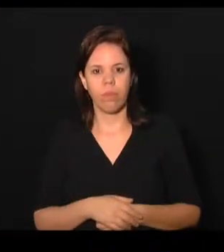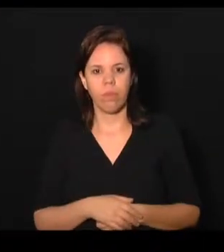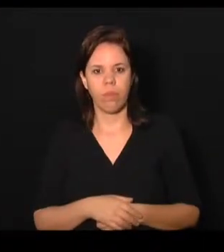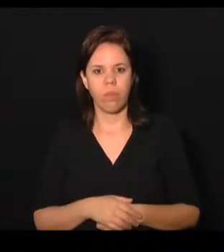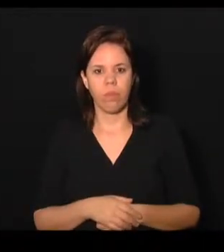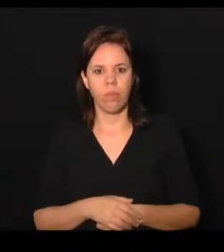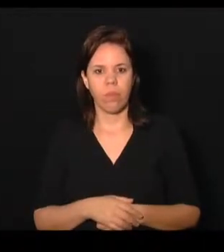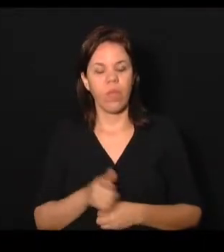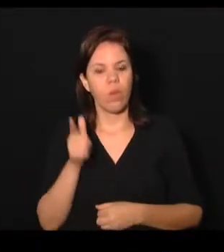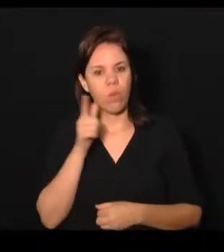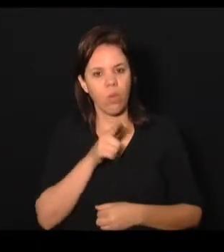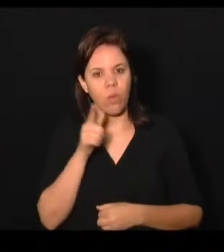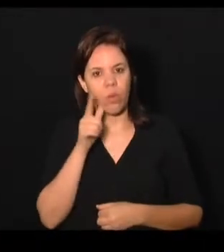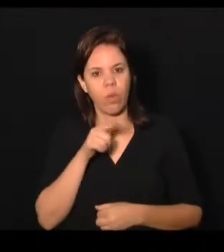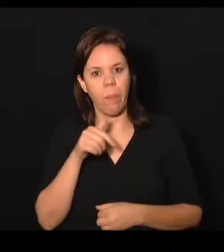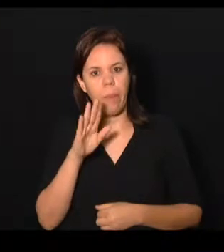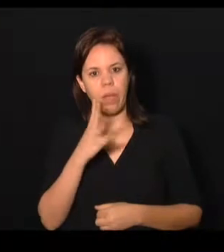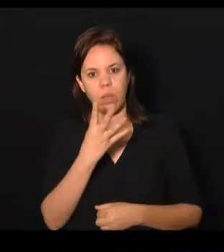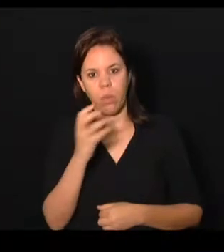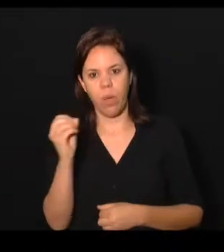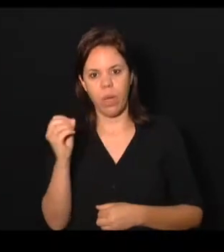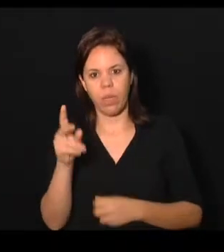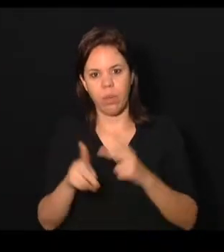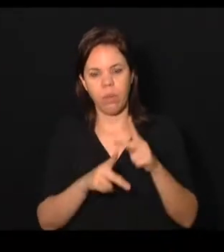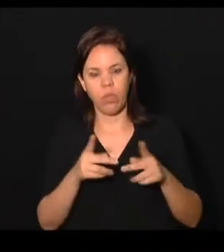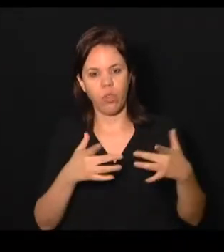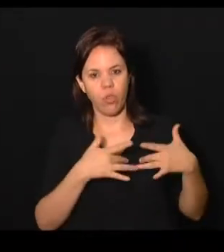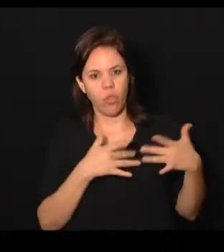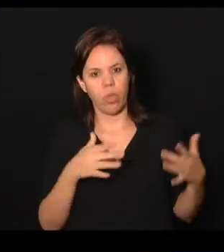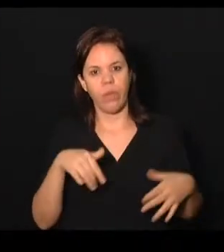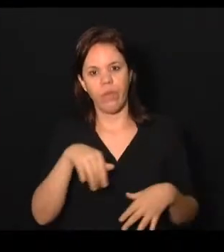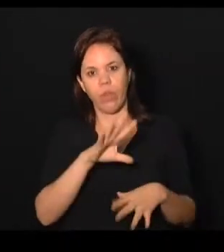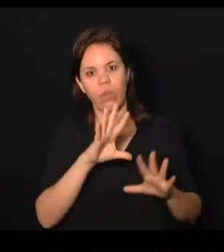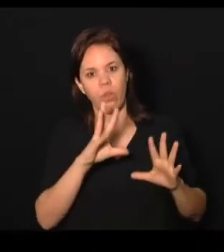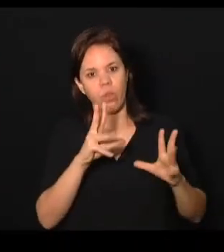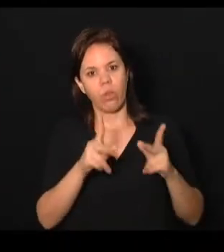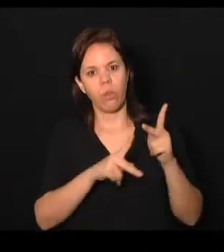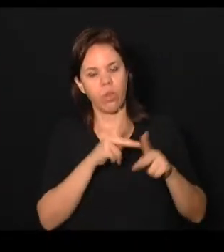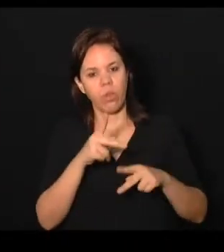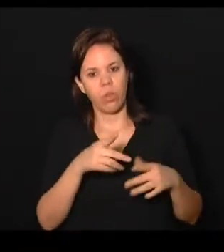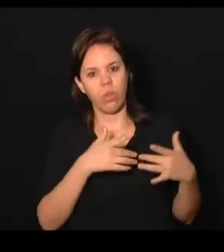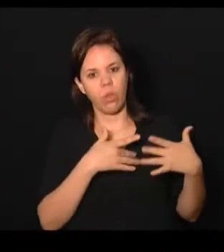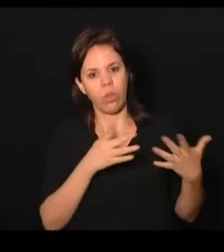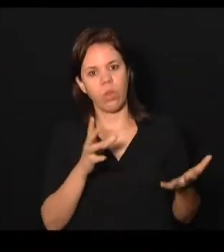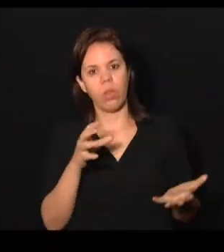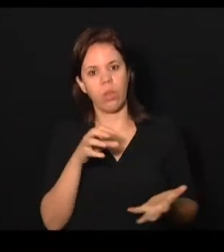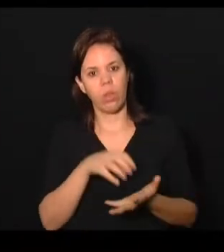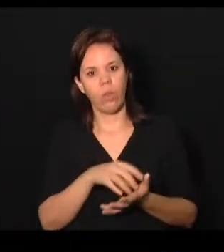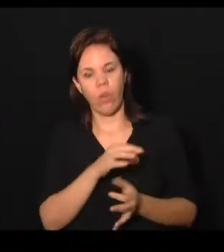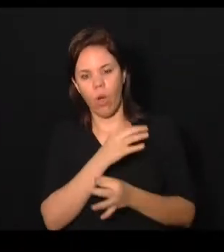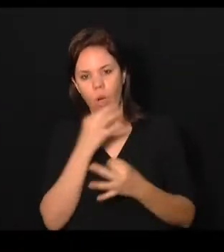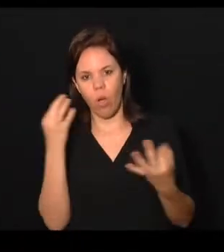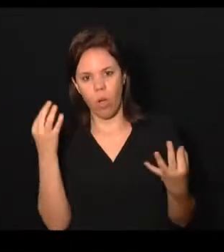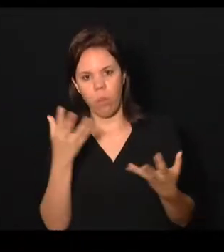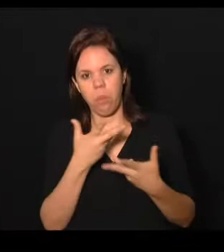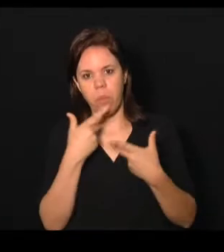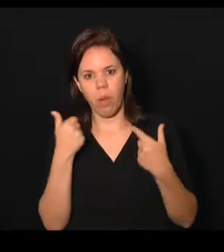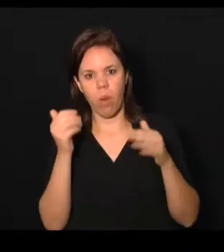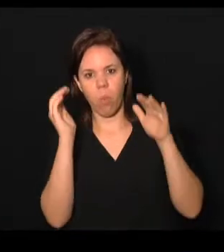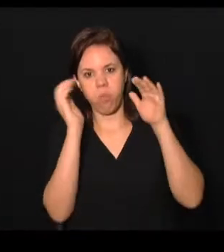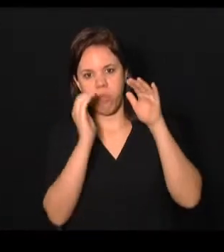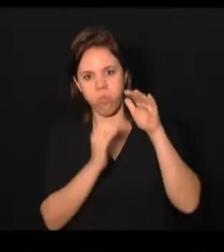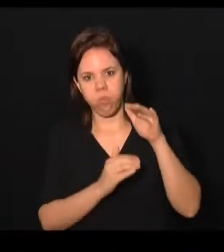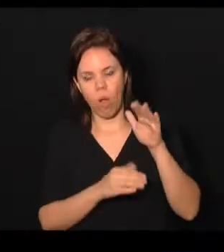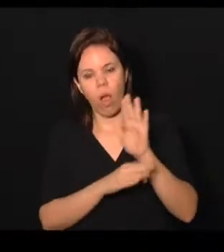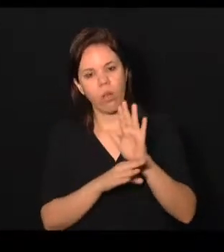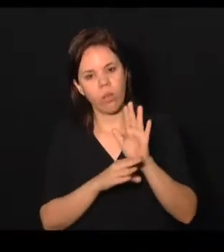e ele conseguiu mais de 40 doadores de sangue, foram todos doar no Hemocentro. Foi ótimo, melhorou o estoque do Hemocentro